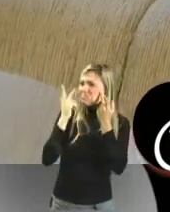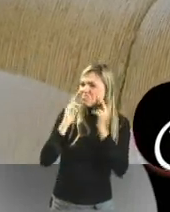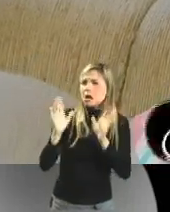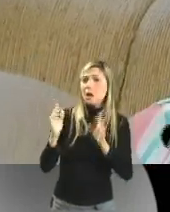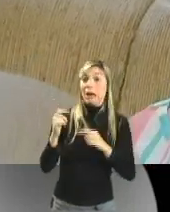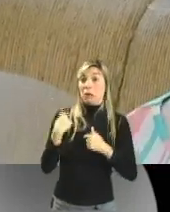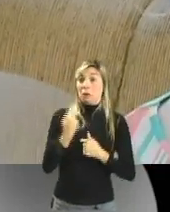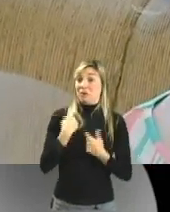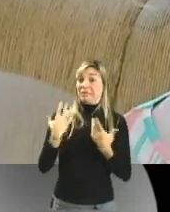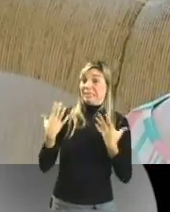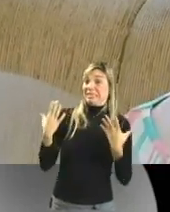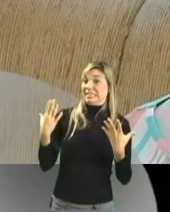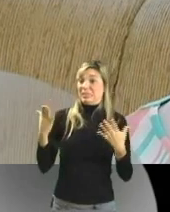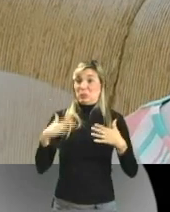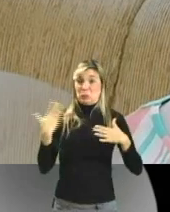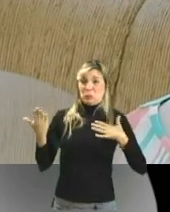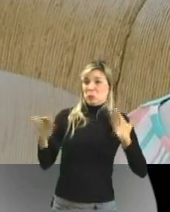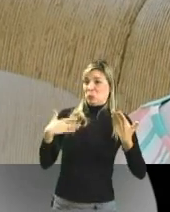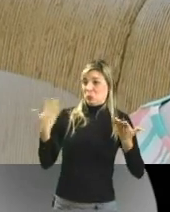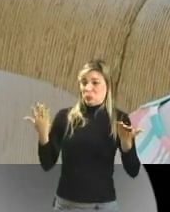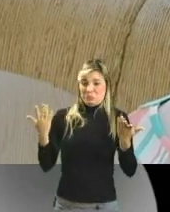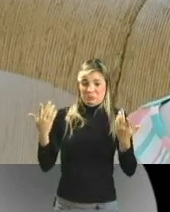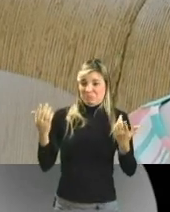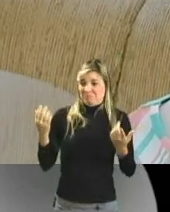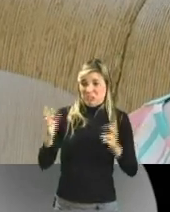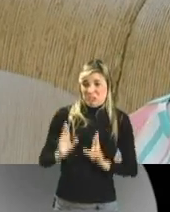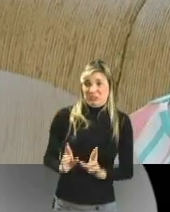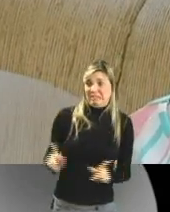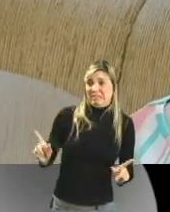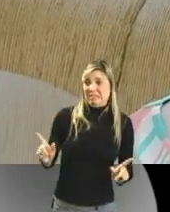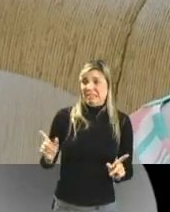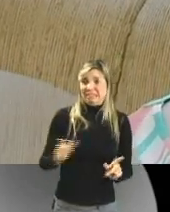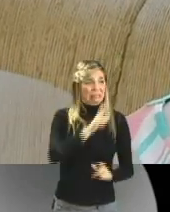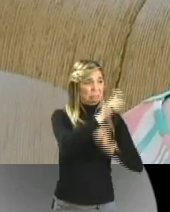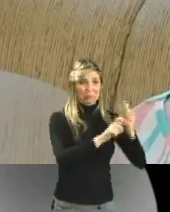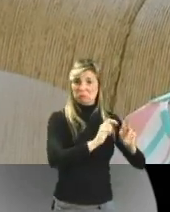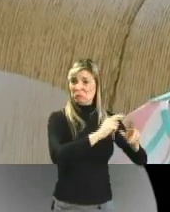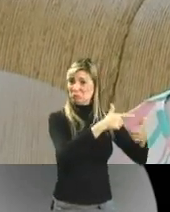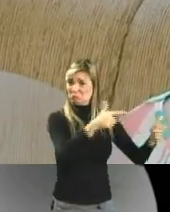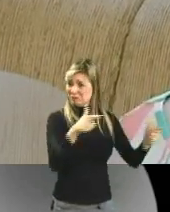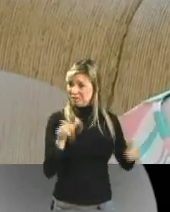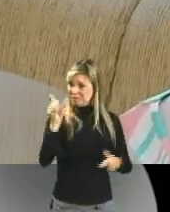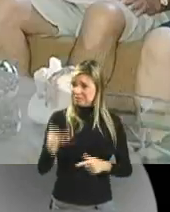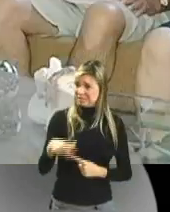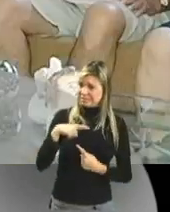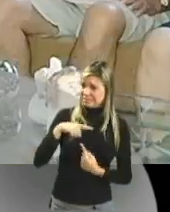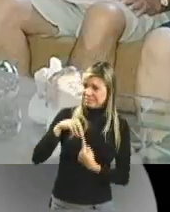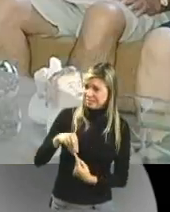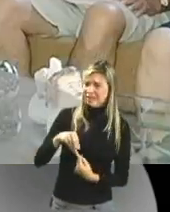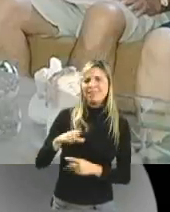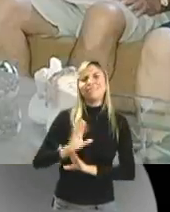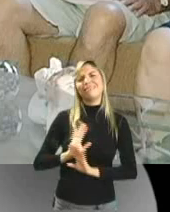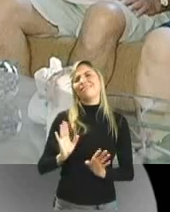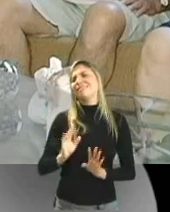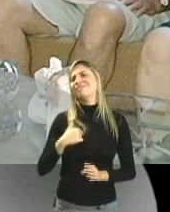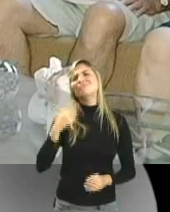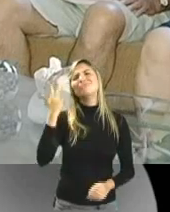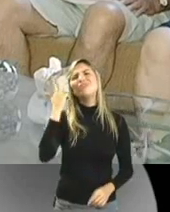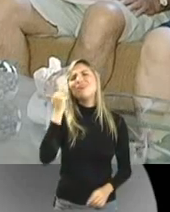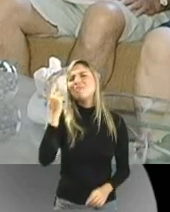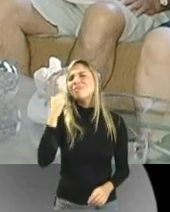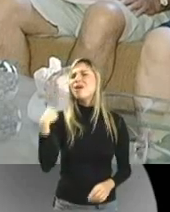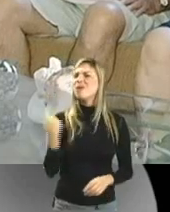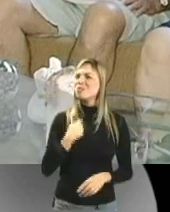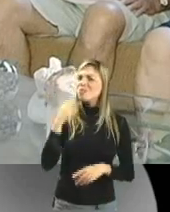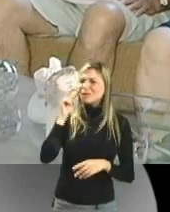achar que não é uma coisa normal, não é uma coisa rotineira que todo mundo passa. Então, assim, a gente tem que tratar